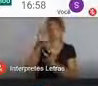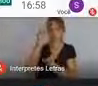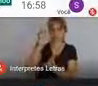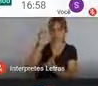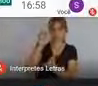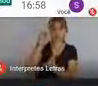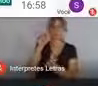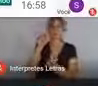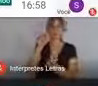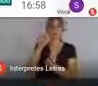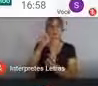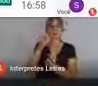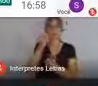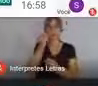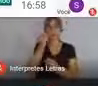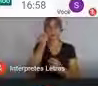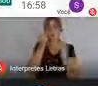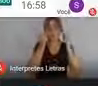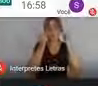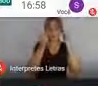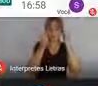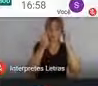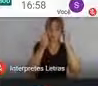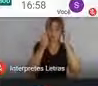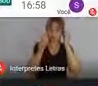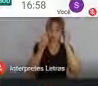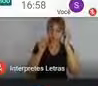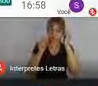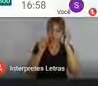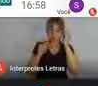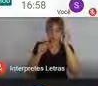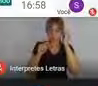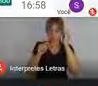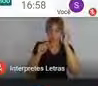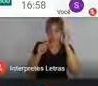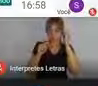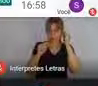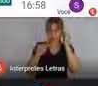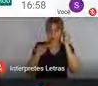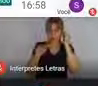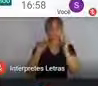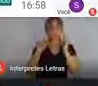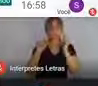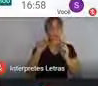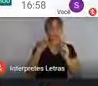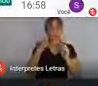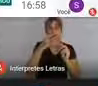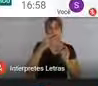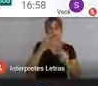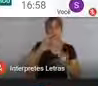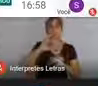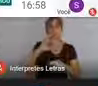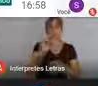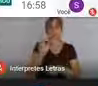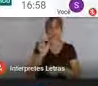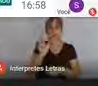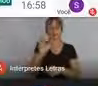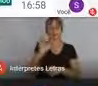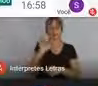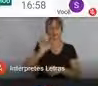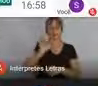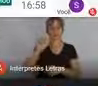2 respostas na parte de baixo, são os mais velhos. Todos eles disseram jacinta. E